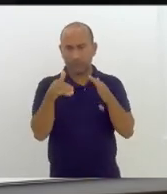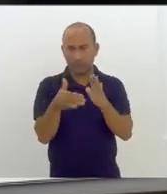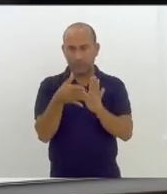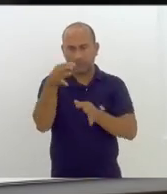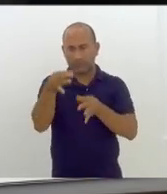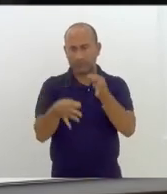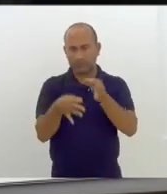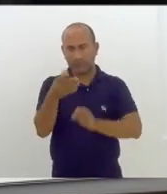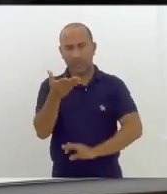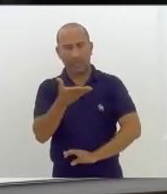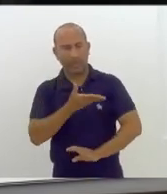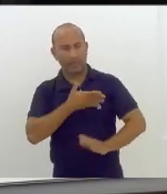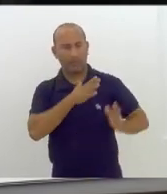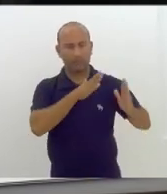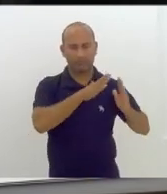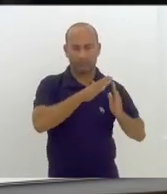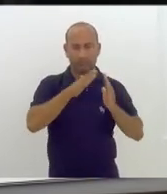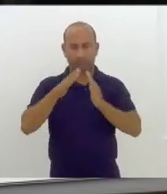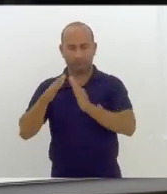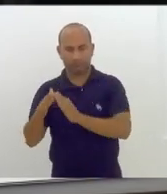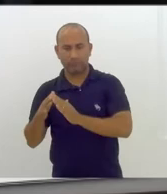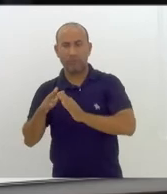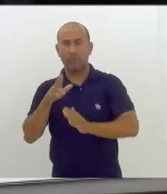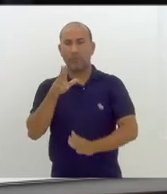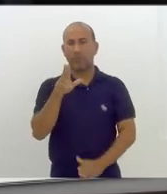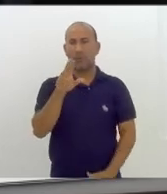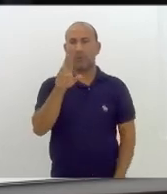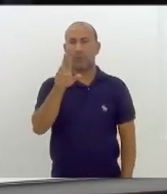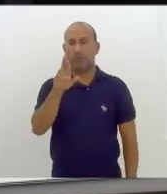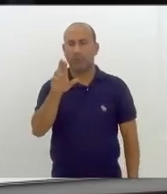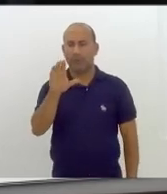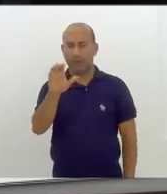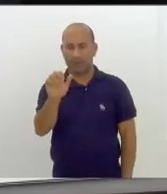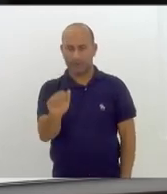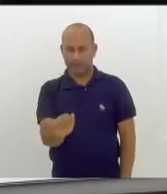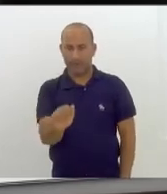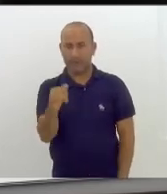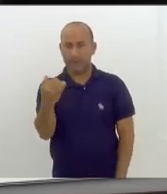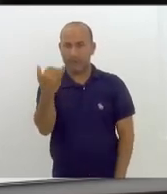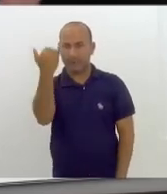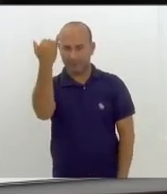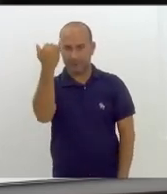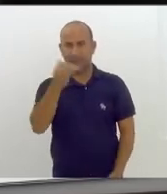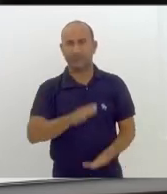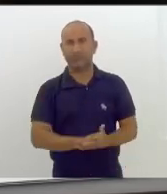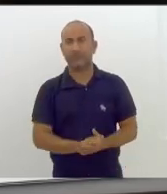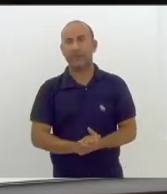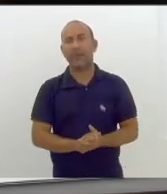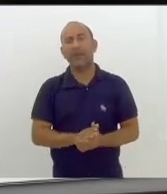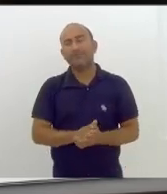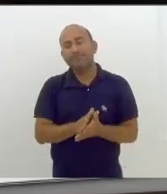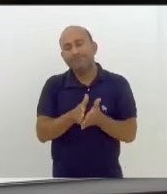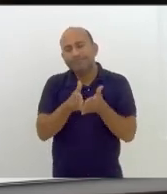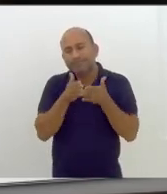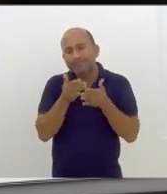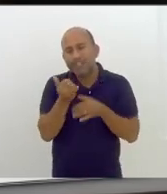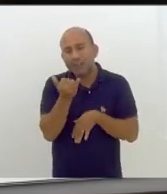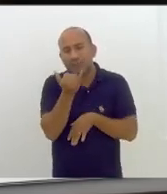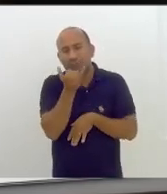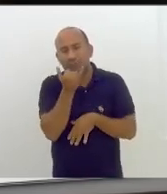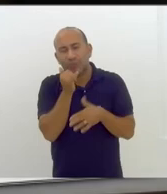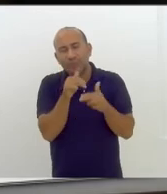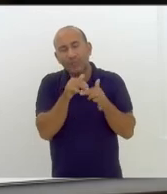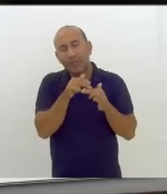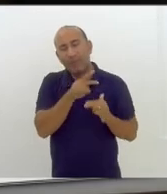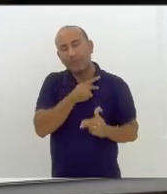amigos, vizinhos e vizinhas da URCA, né, que são muito importantes também. Peço desculpas em nome do